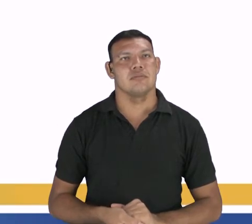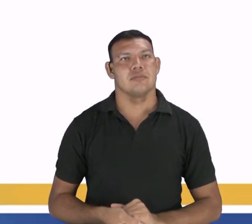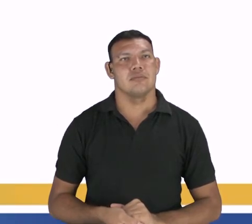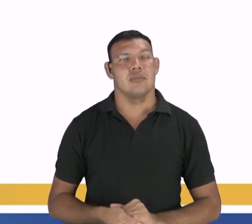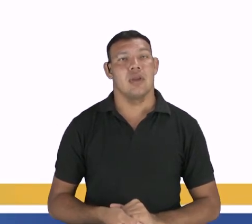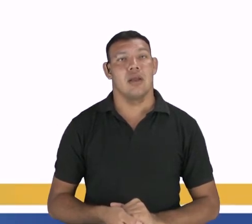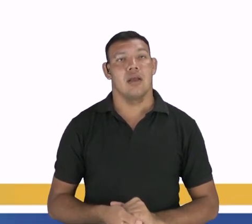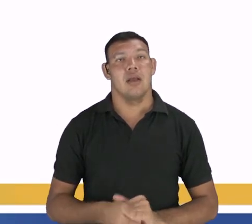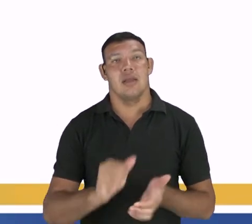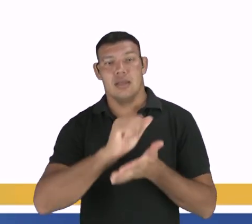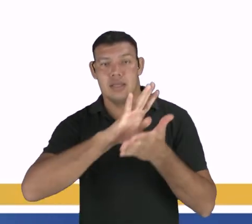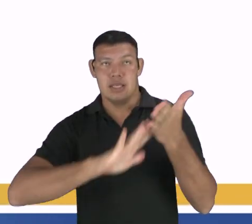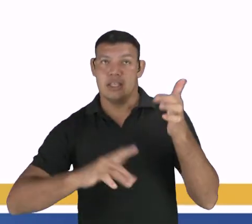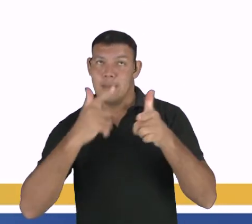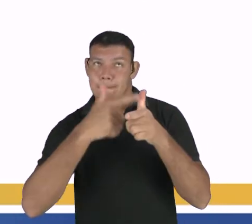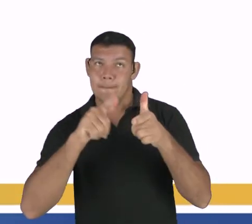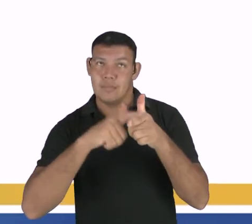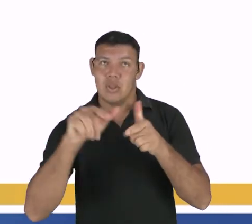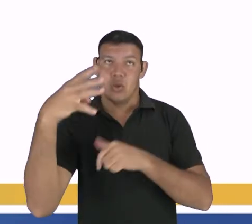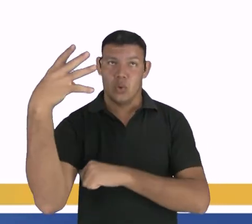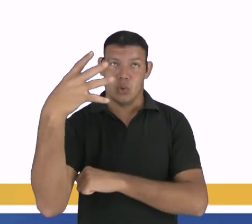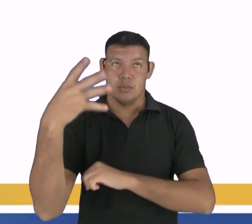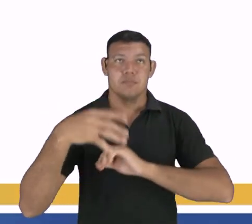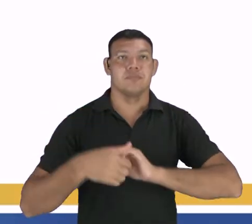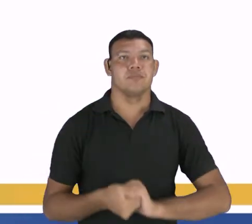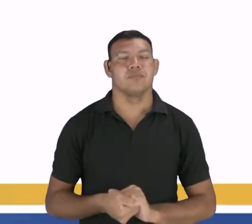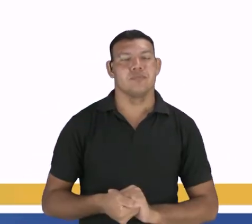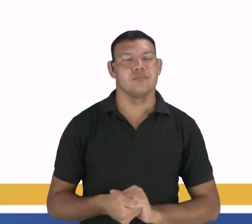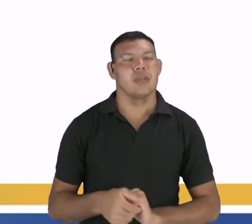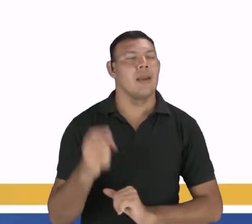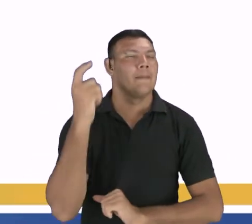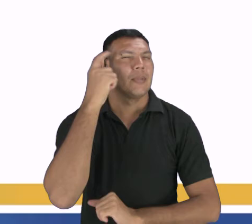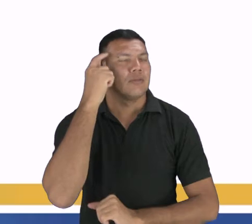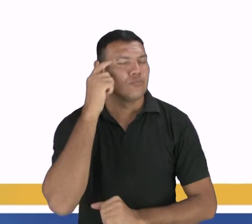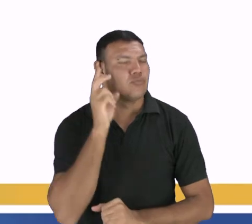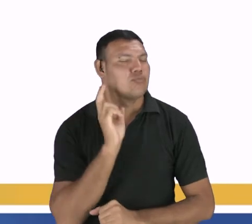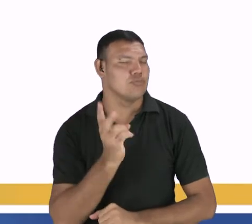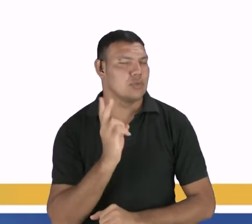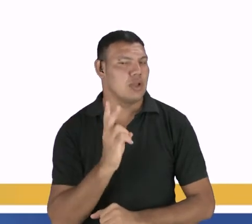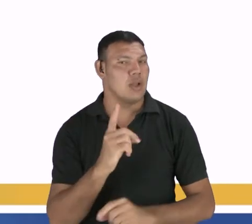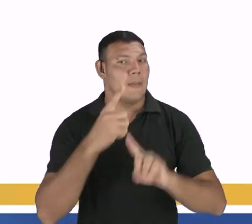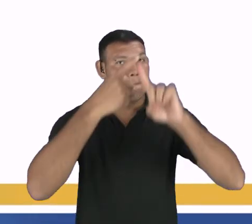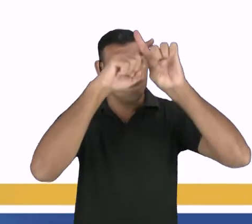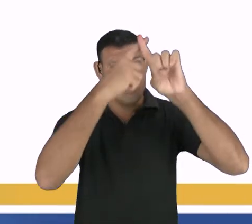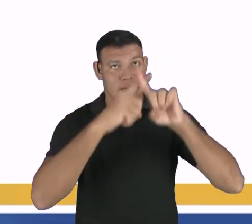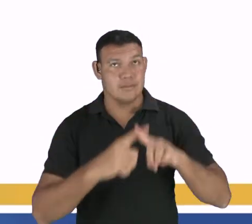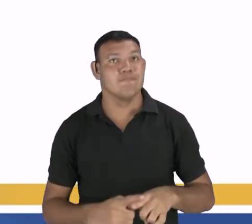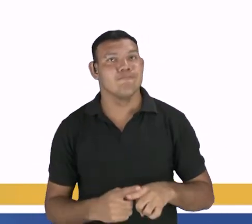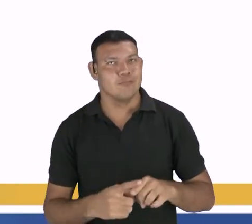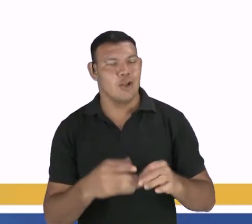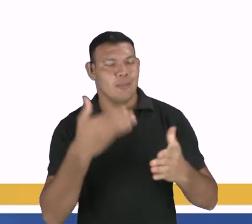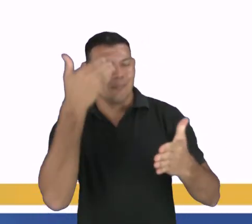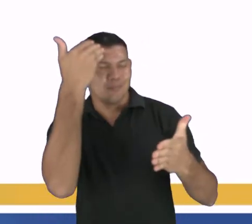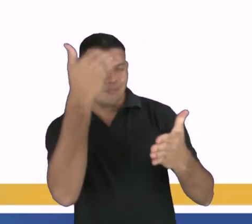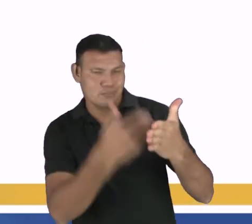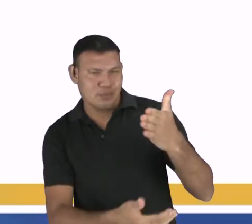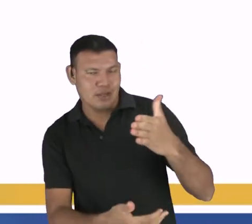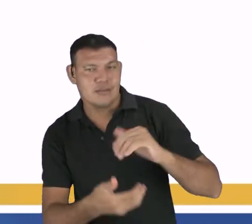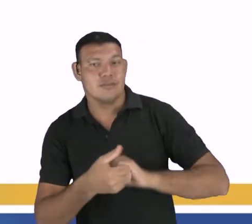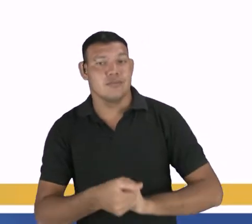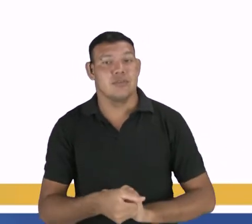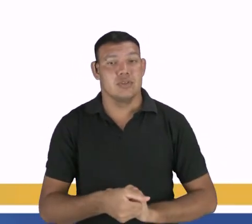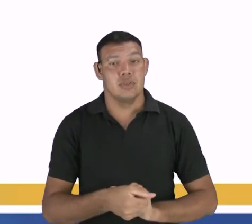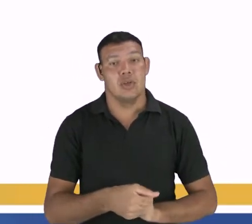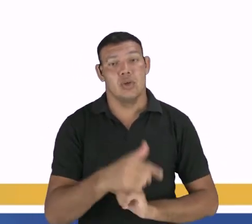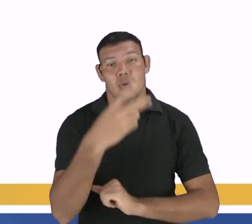Situação problema de número 4. Pensando ainda nesse mesmo torneio, a equipe da escola fundamental perdeu 2 pontos no primeiro